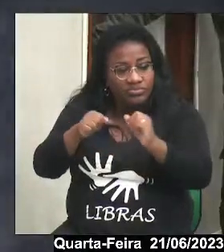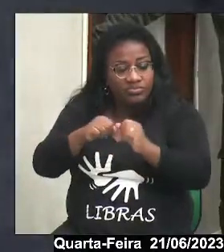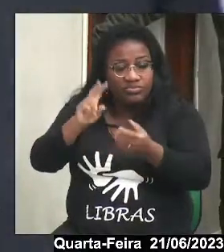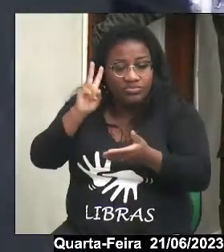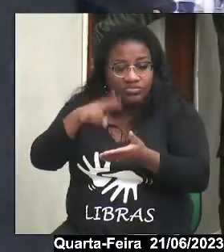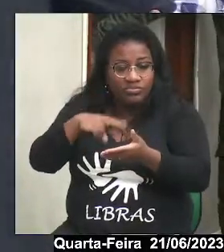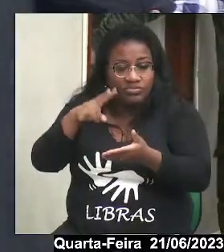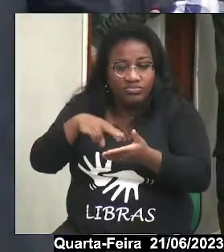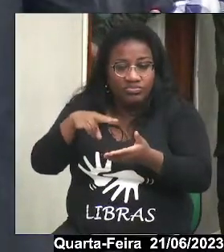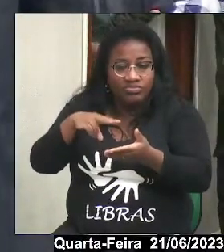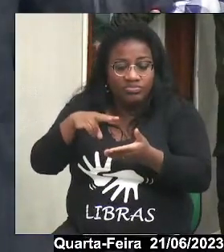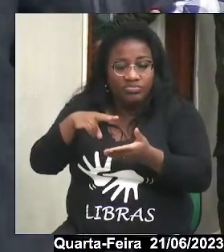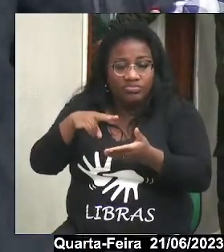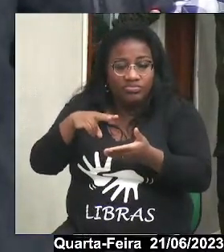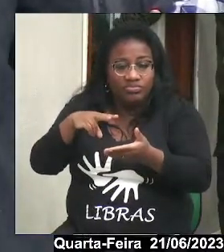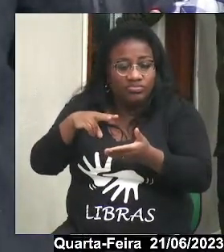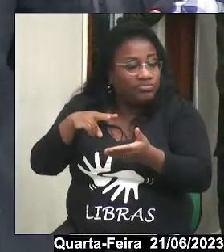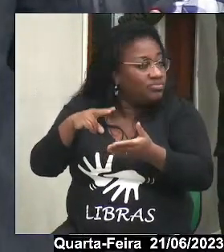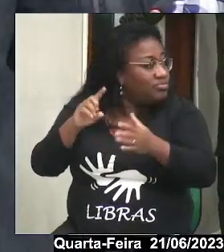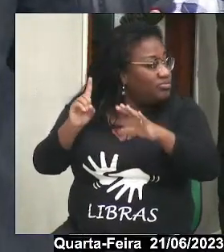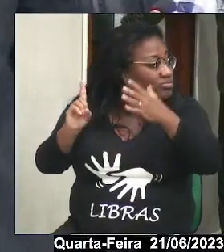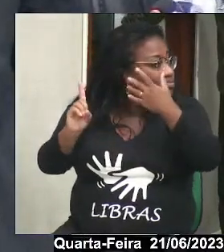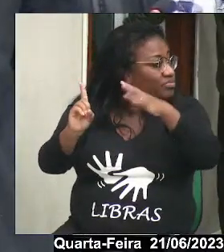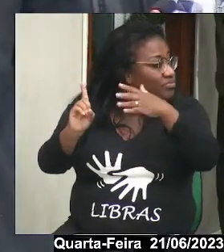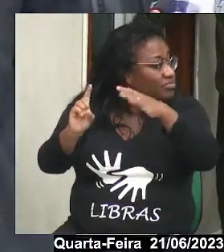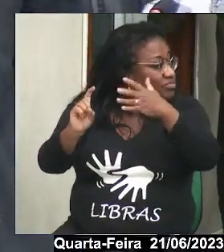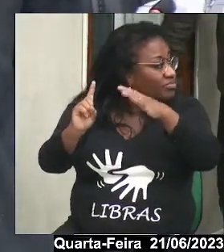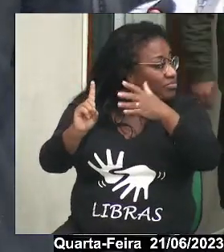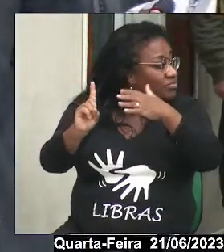que faça a leitura da moção de...